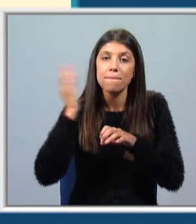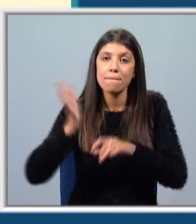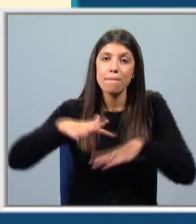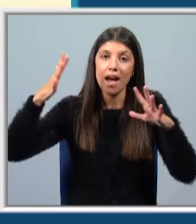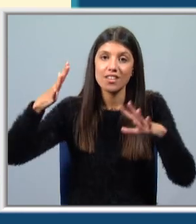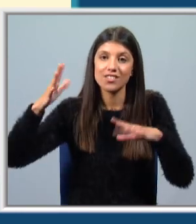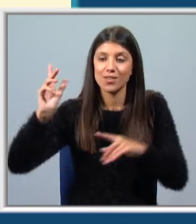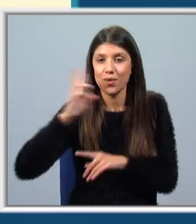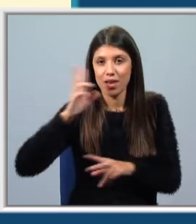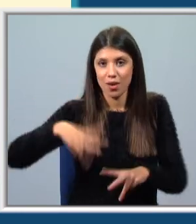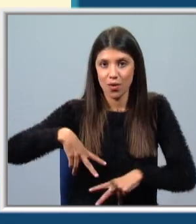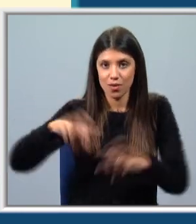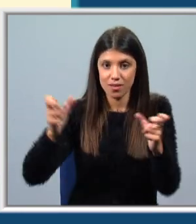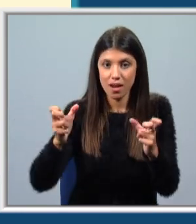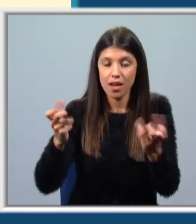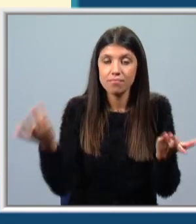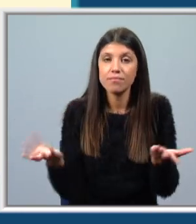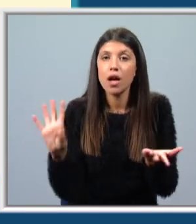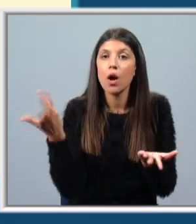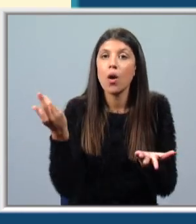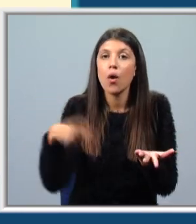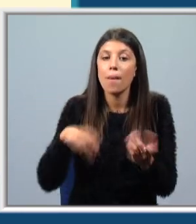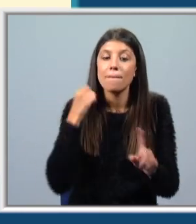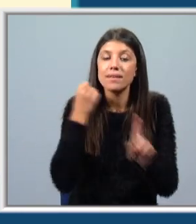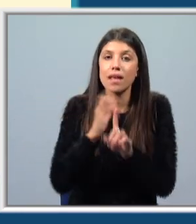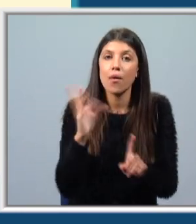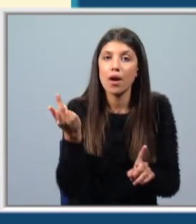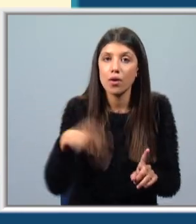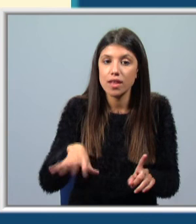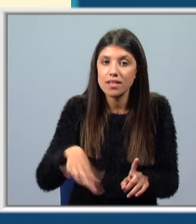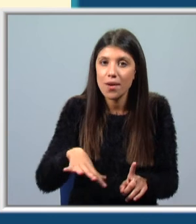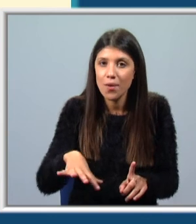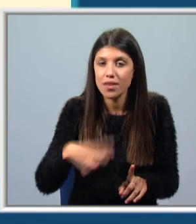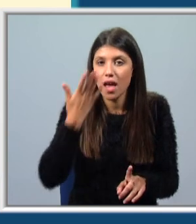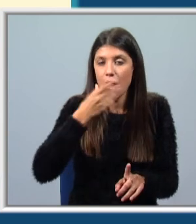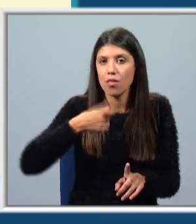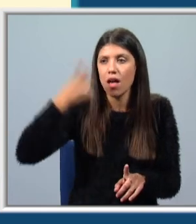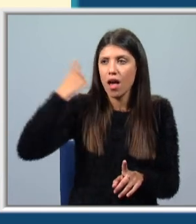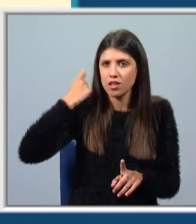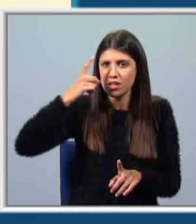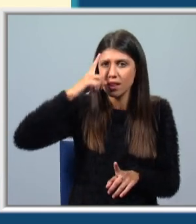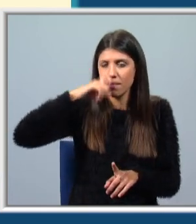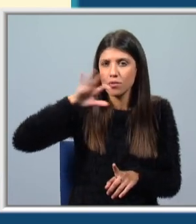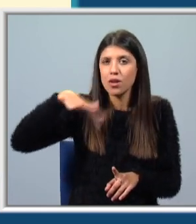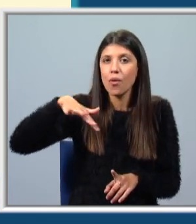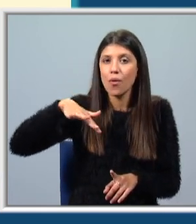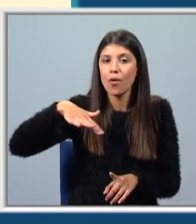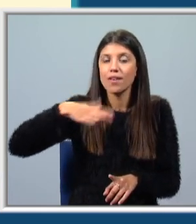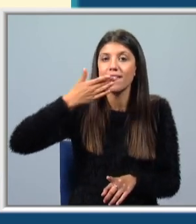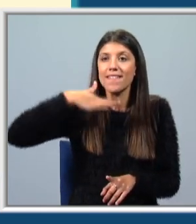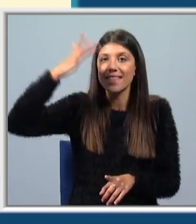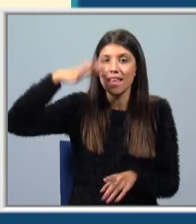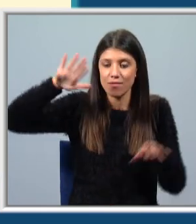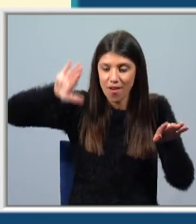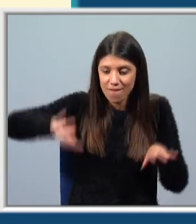Onde é que vai decorrer a nossa missão? No bloco anterior foi onde? No Vale das Neves, não foi? Olhem, eu gostei